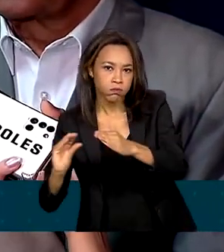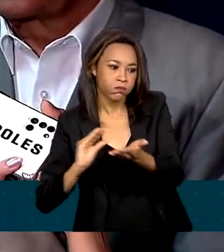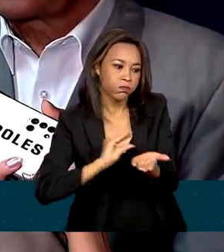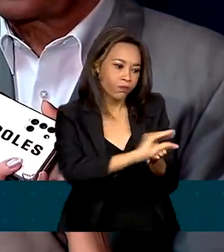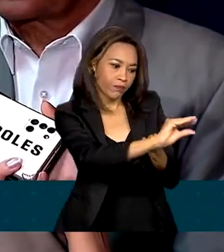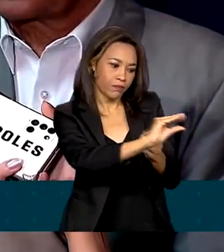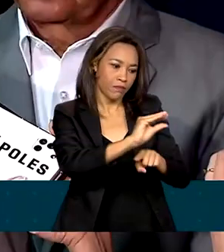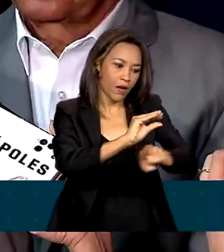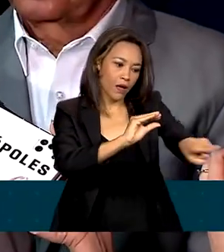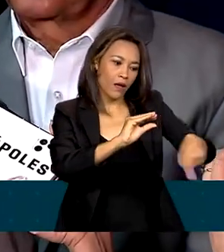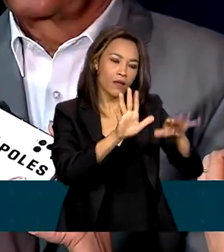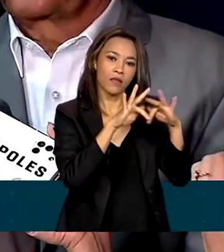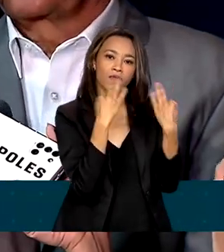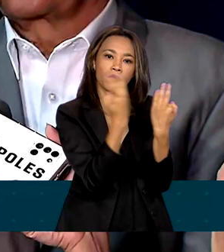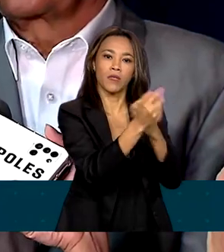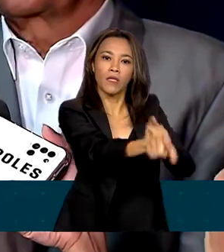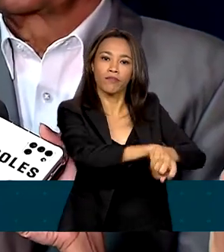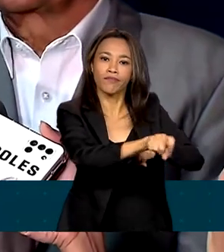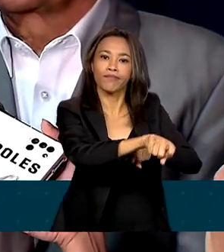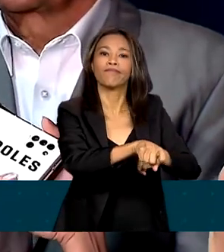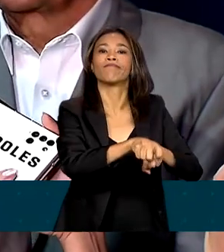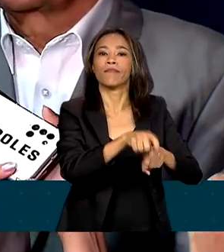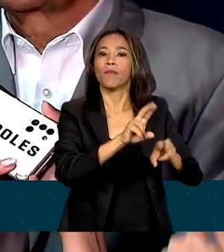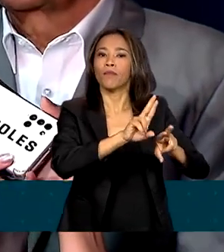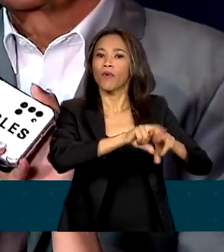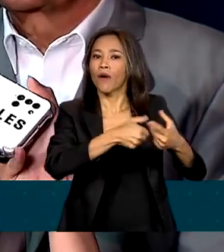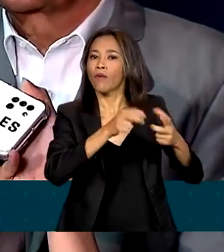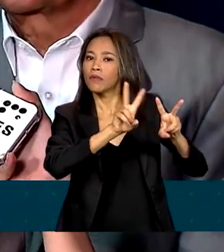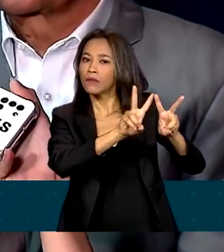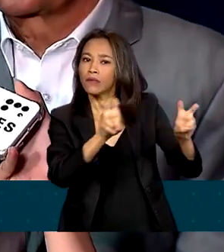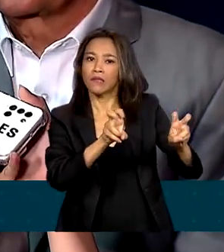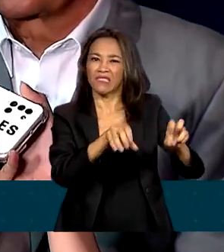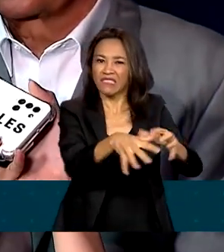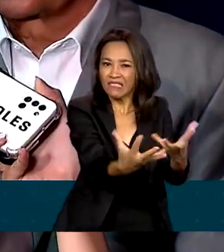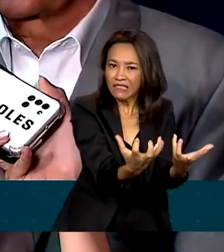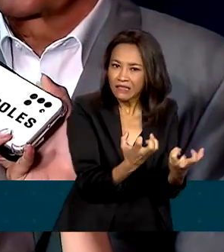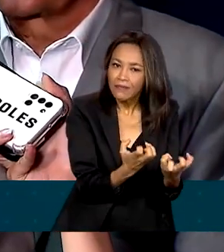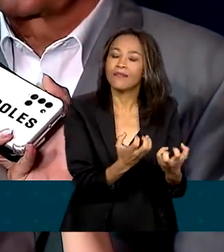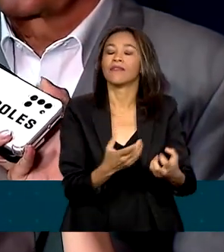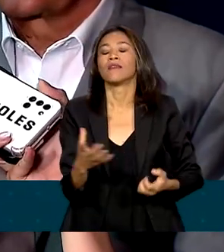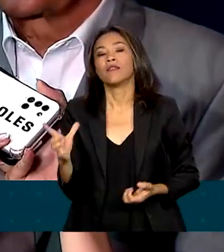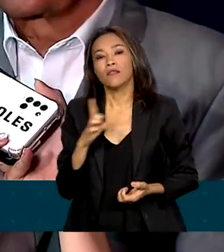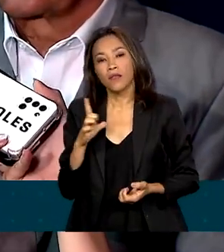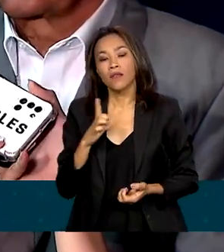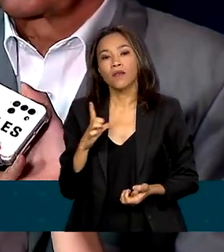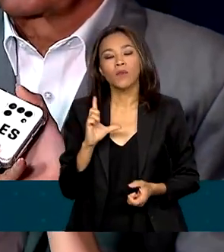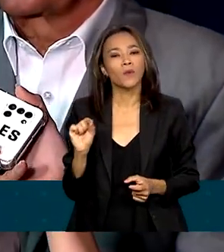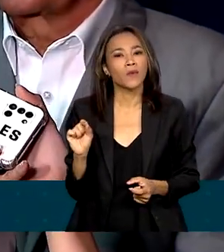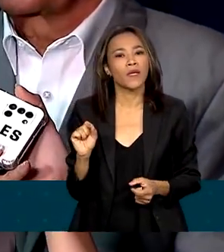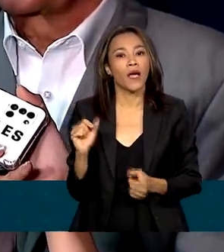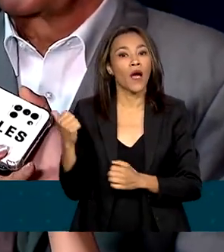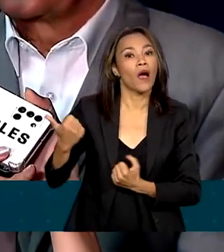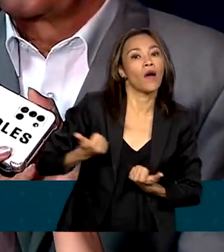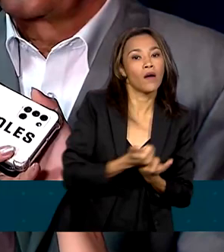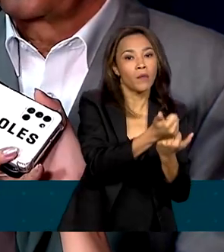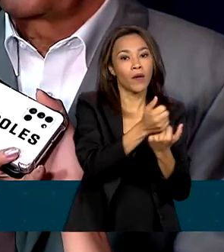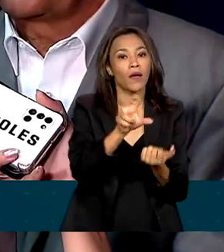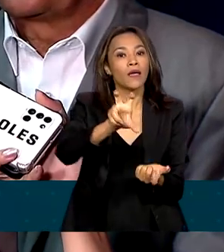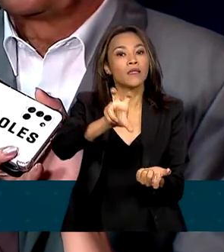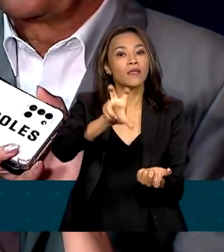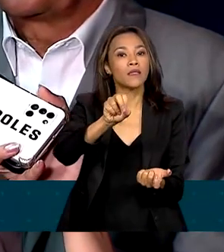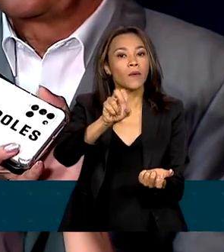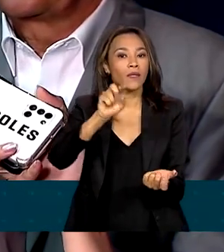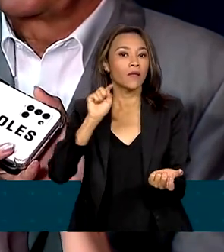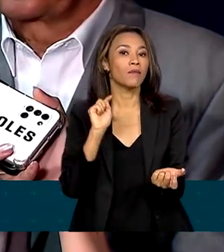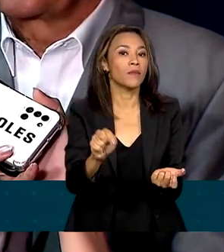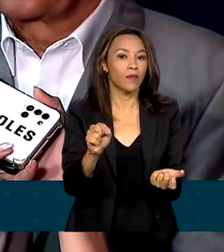fazerem frente à seca. Nós estamos prevendo o atendimento a 50 mil famílias lá do Rio